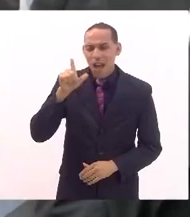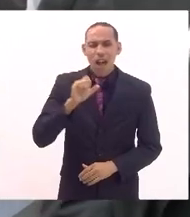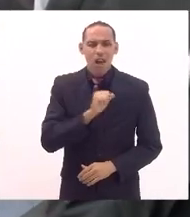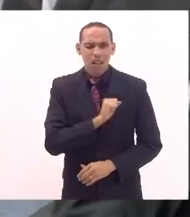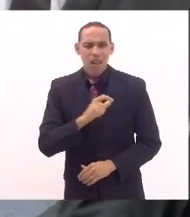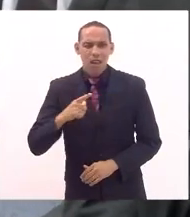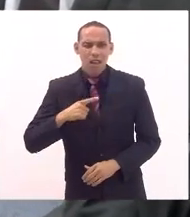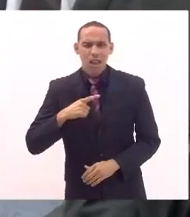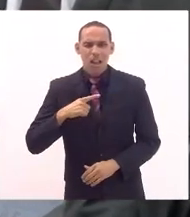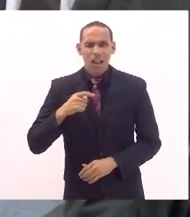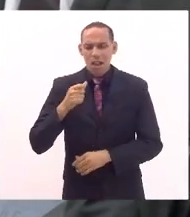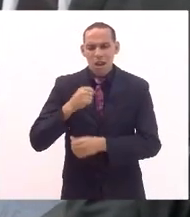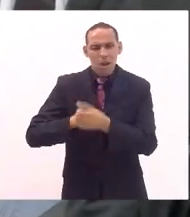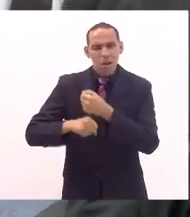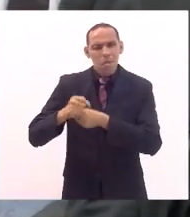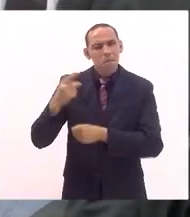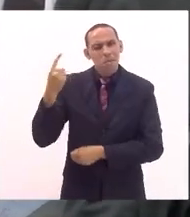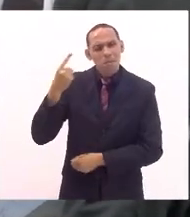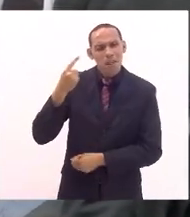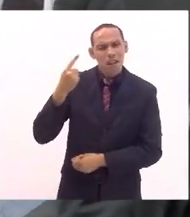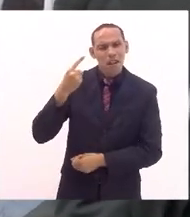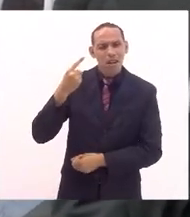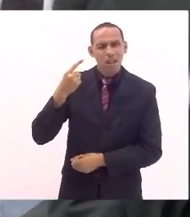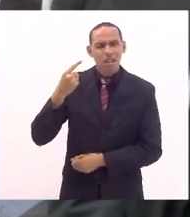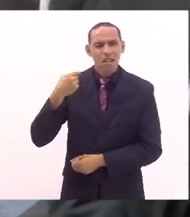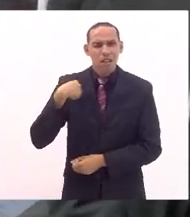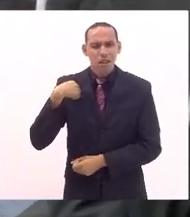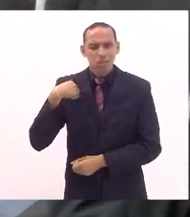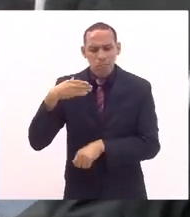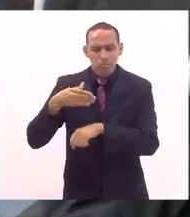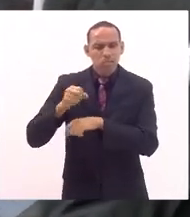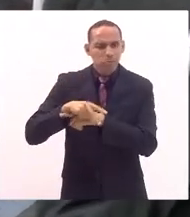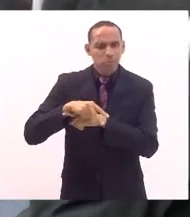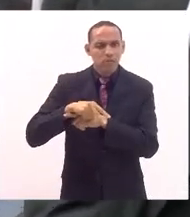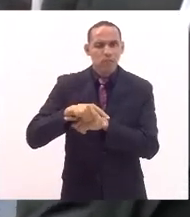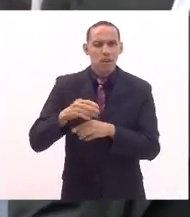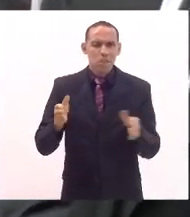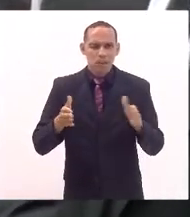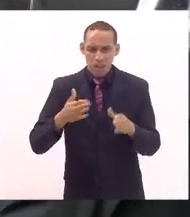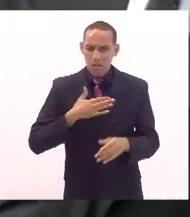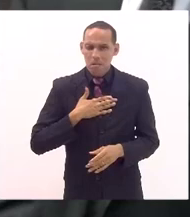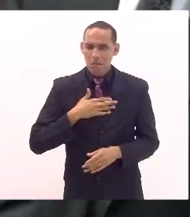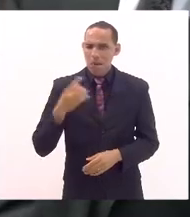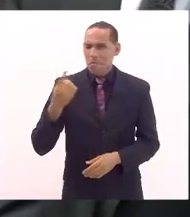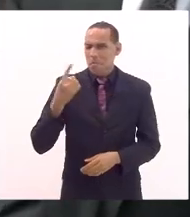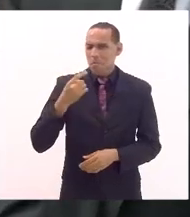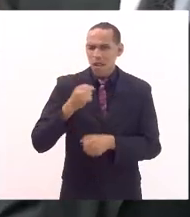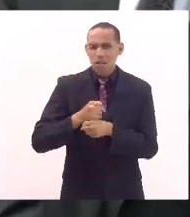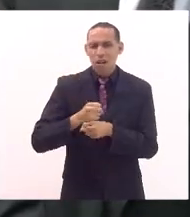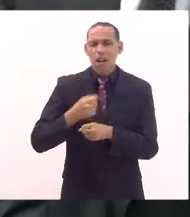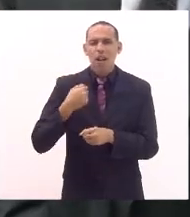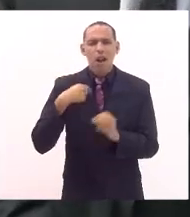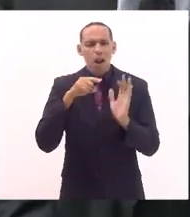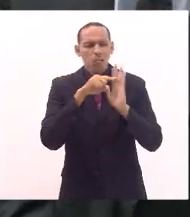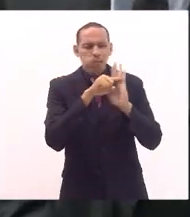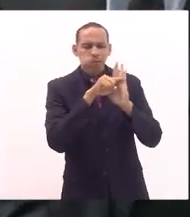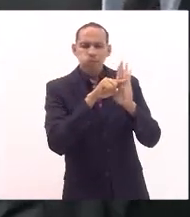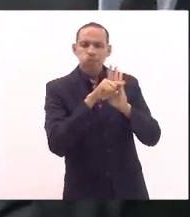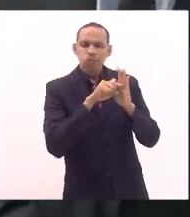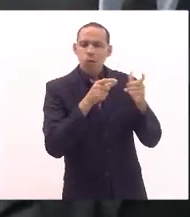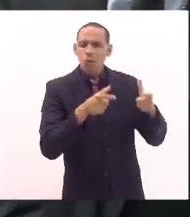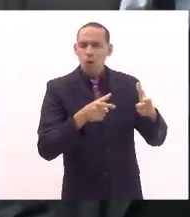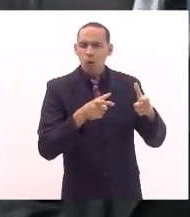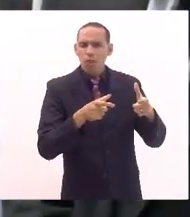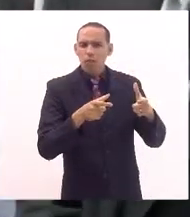desde o primeiro ano desde quando tu vier a posse primeiro ano de mandato e eu fiscalizei fechar dizer